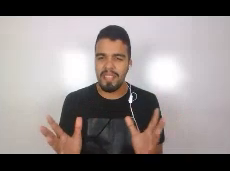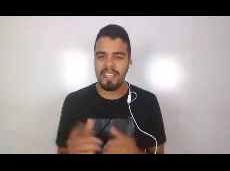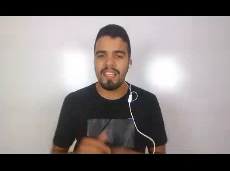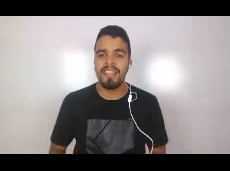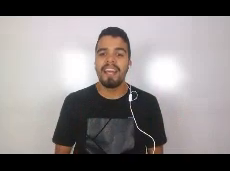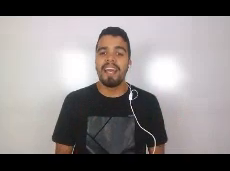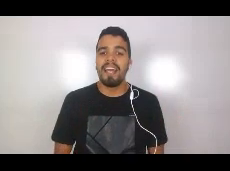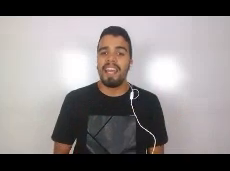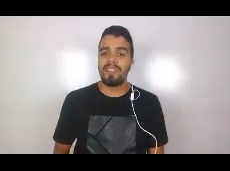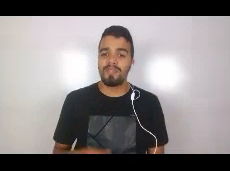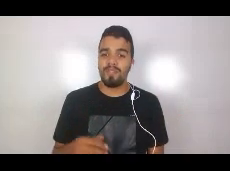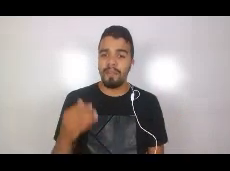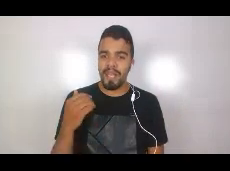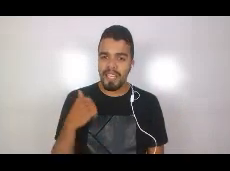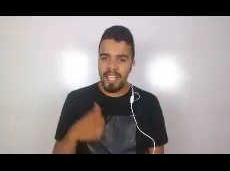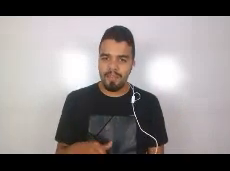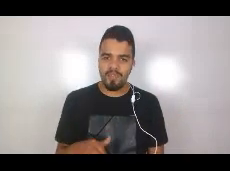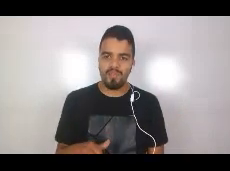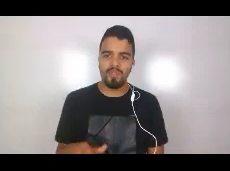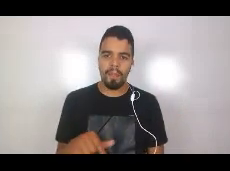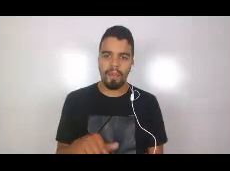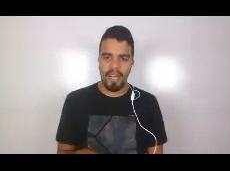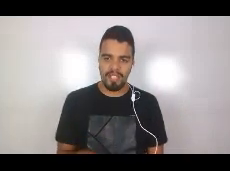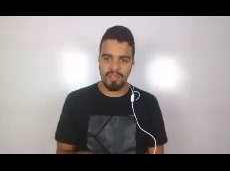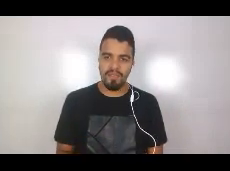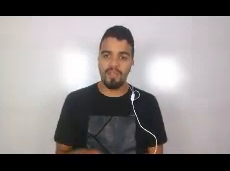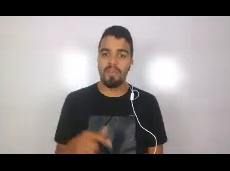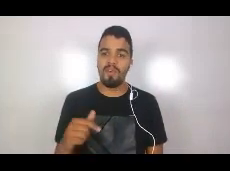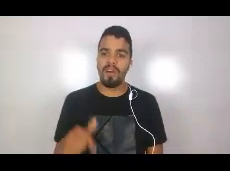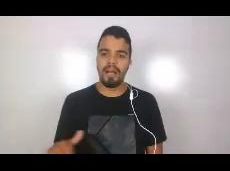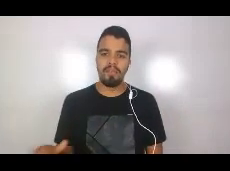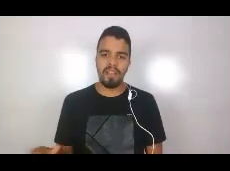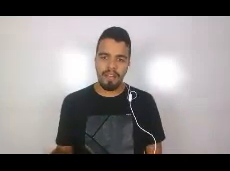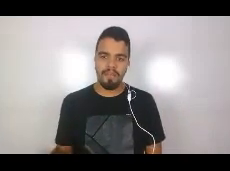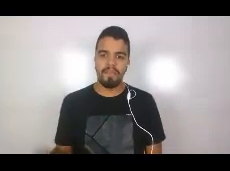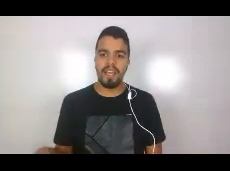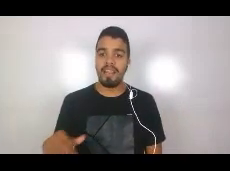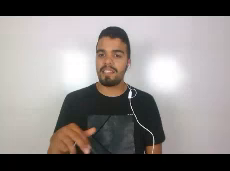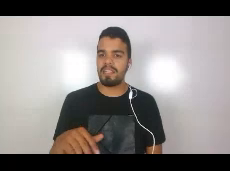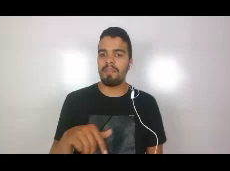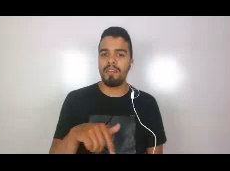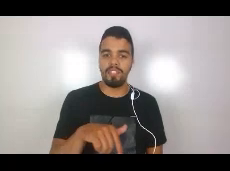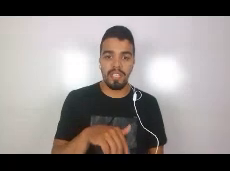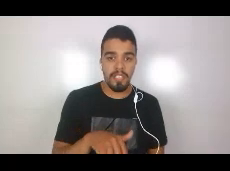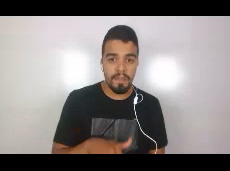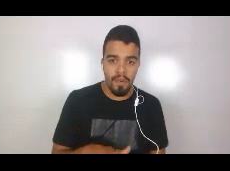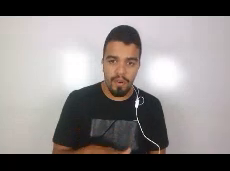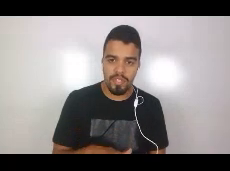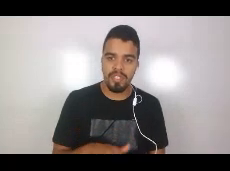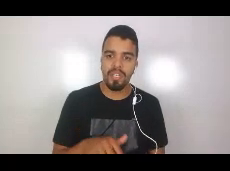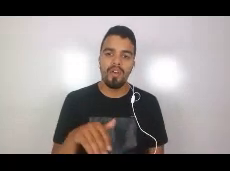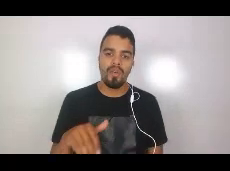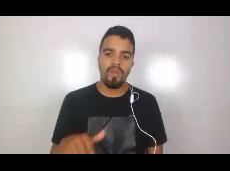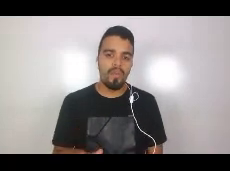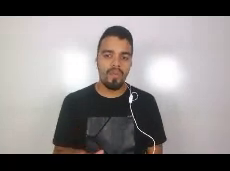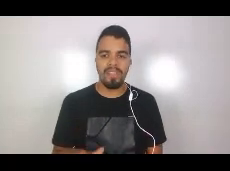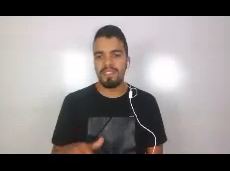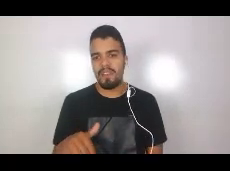dessa disciplina aqui, é nós compreendermos o uso prático do vocabulário relacionado a meios de